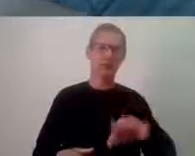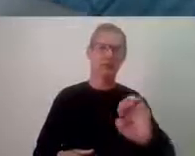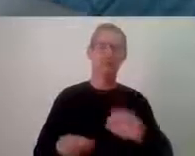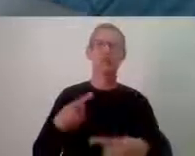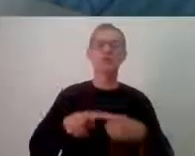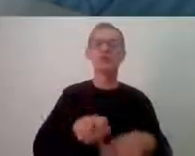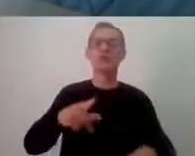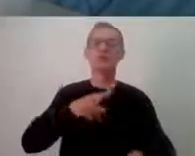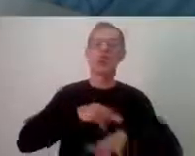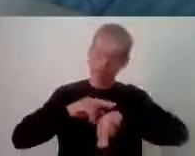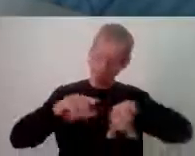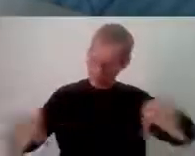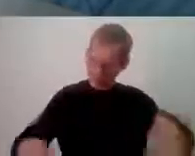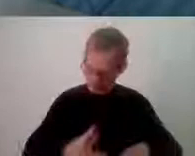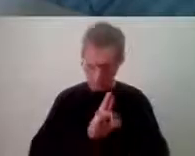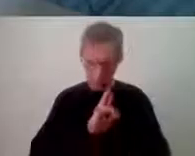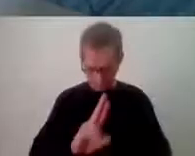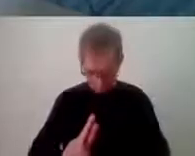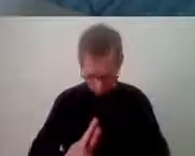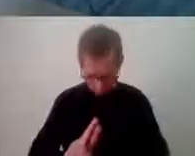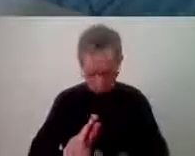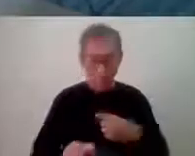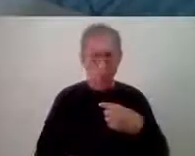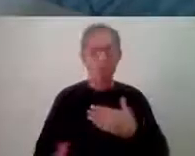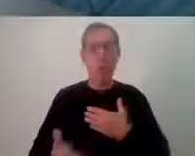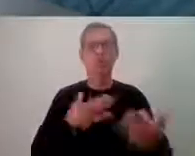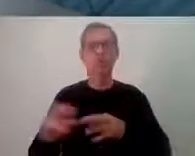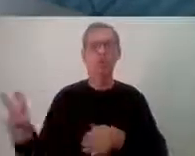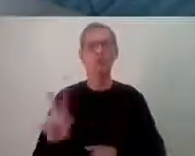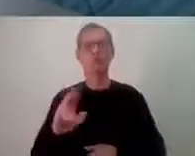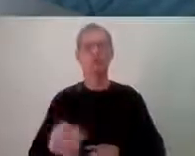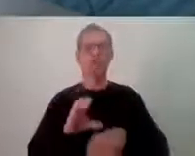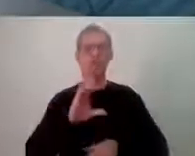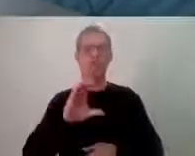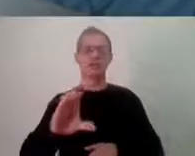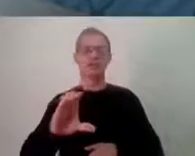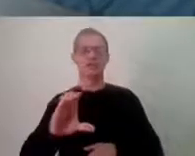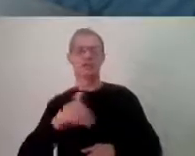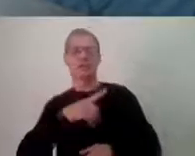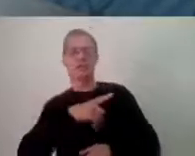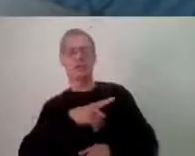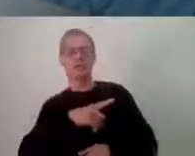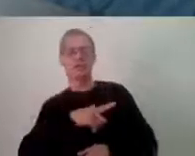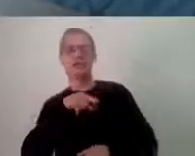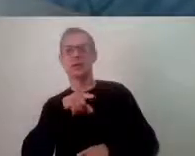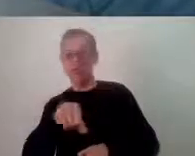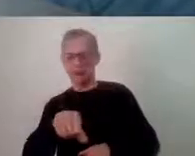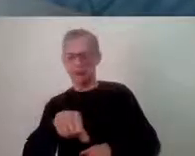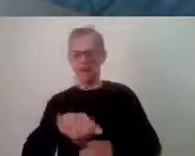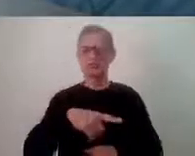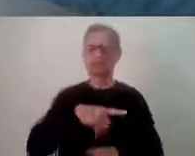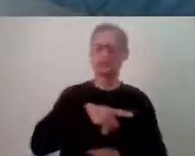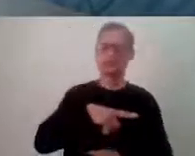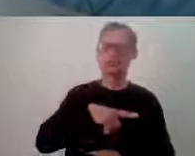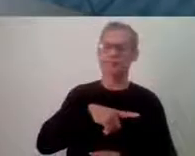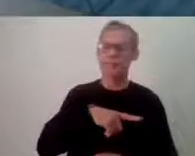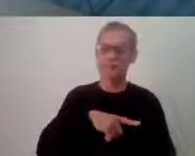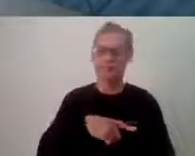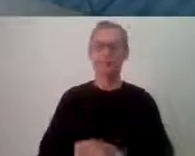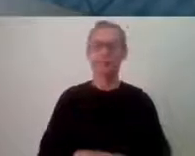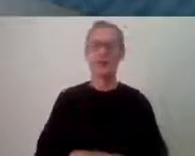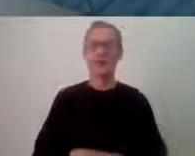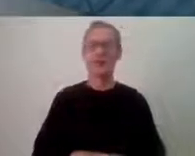tem uma infinidade de soluções. Qualquer valor que aquele C assume, você tem a